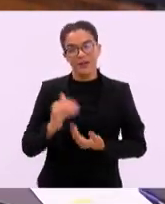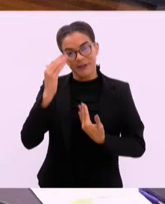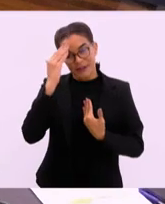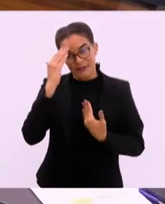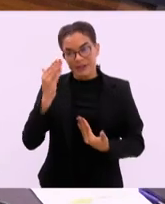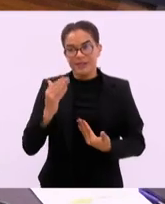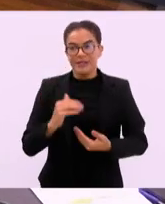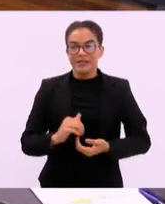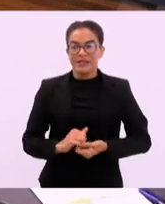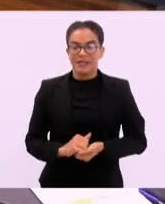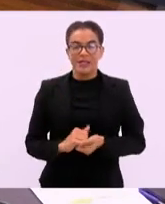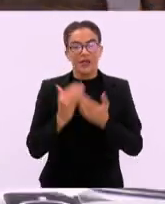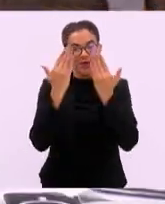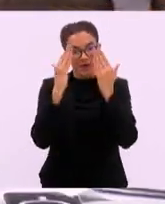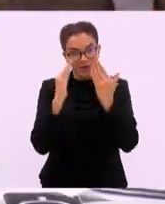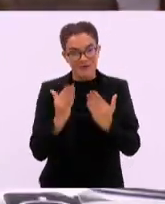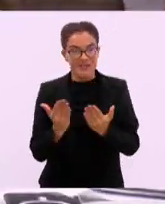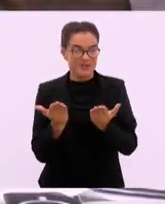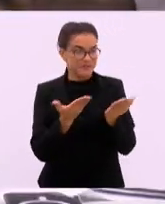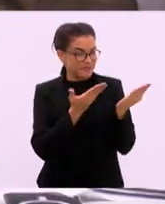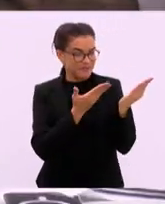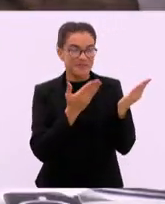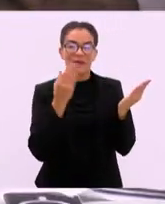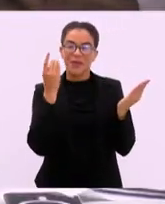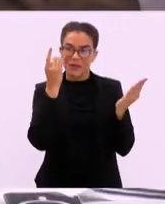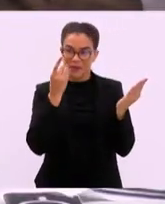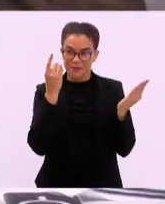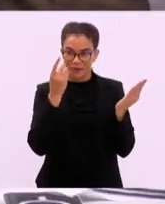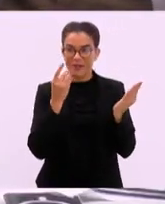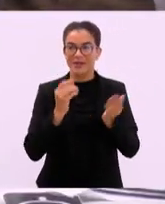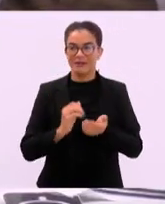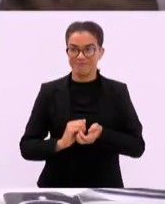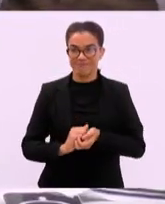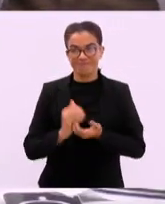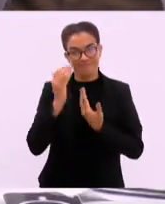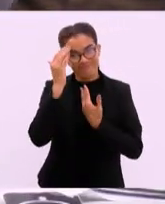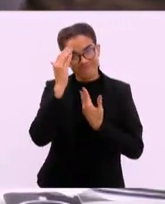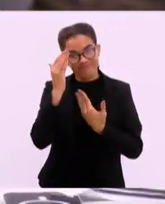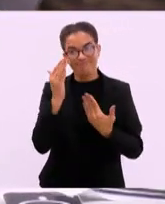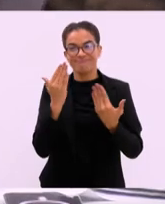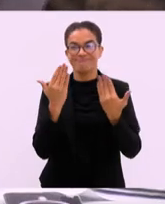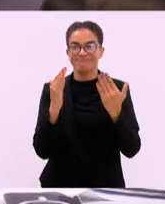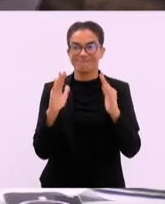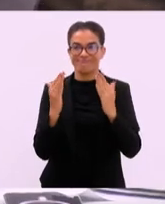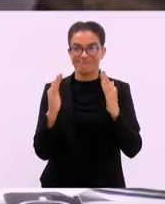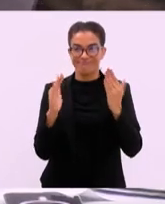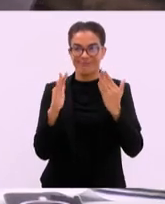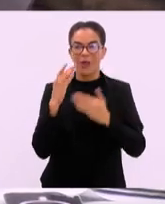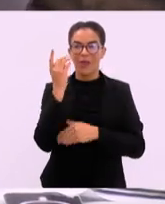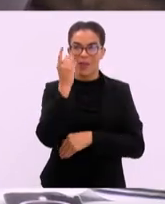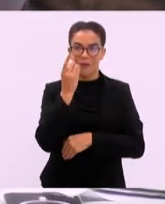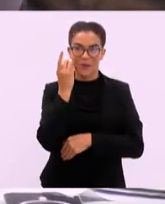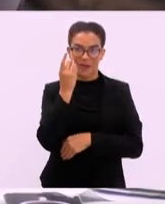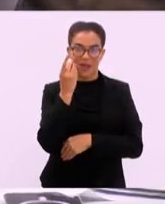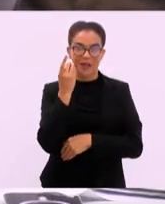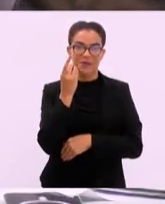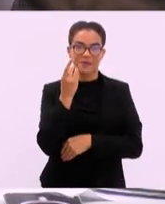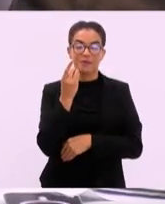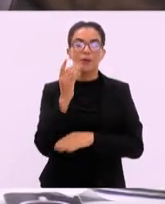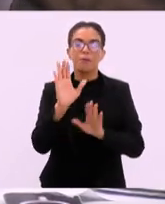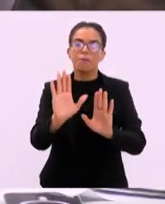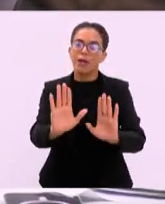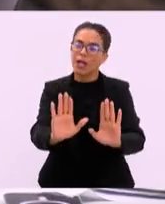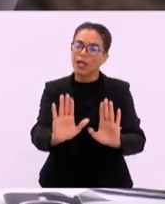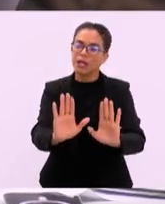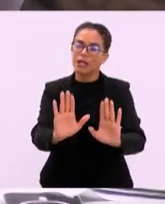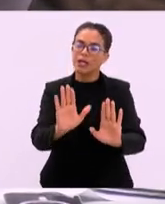Então, com vistas ao deputado Serafini, agradecer e parabenizar o deputado Serafini pela atenção. Opa, espera aí, por